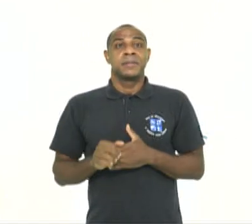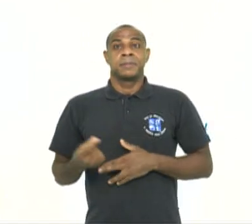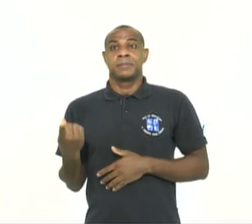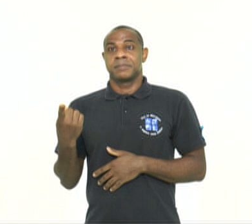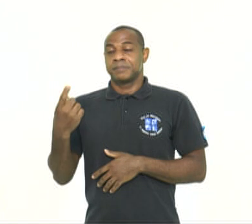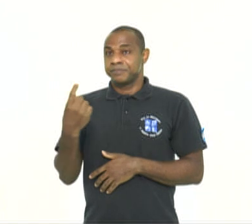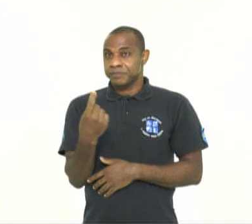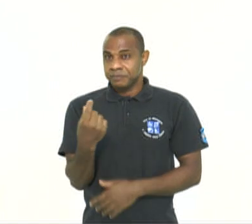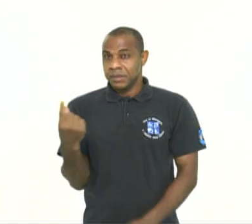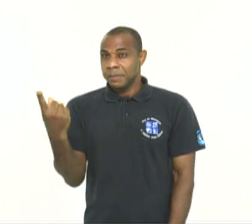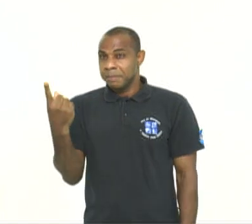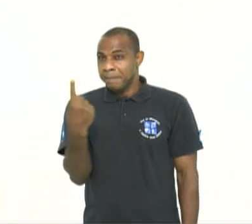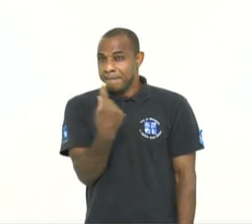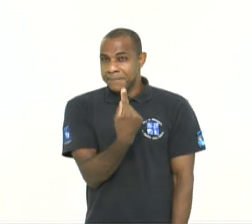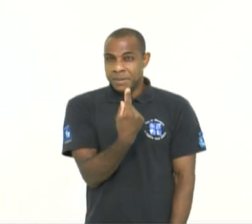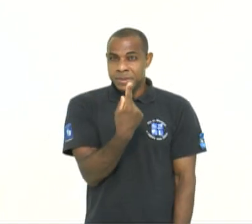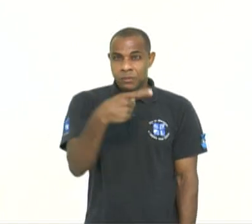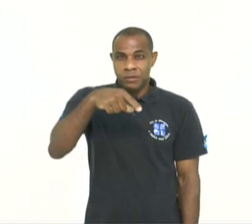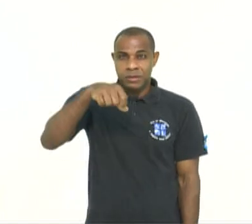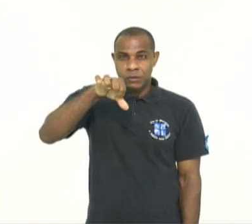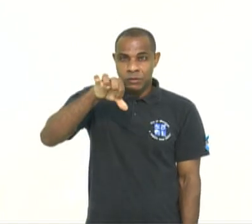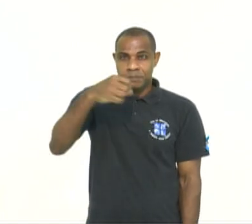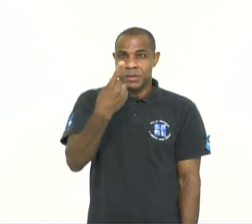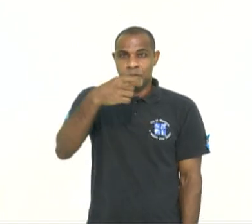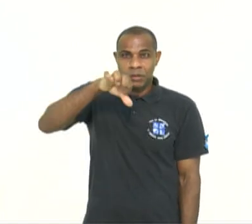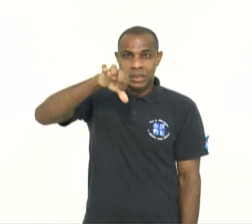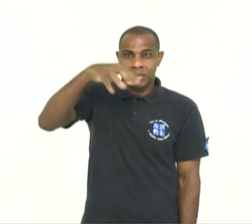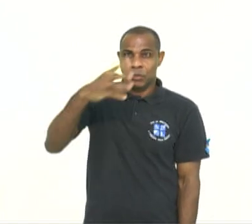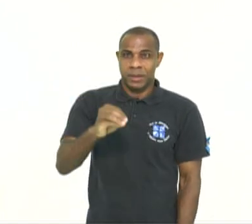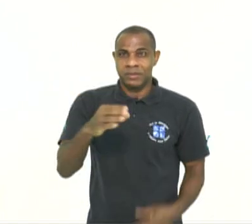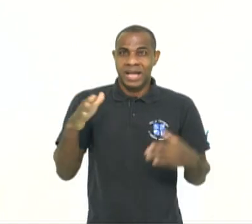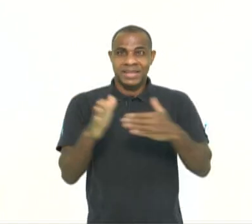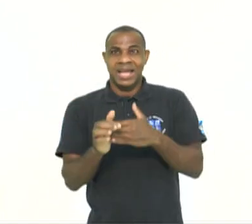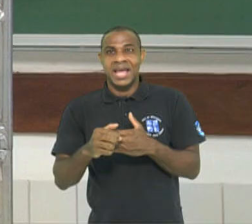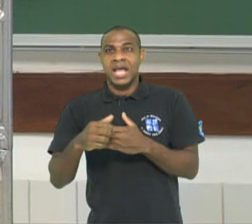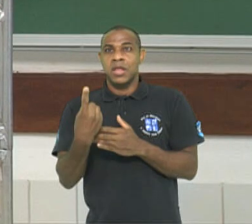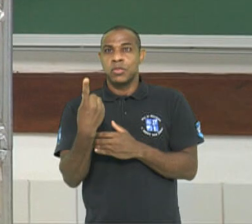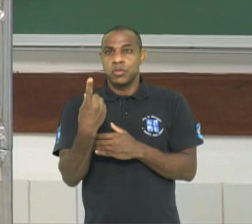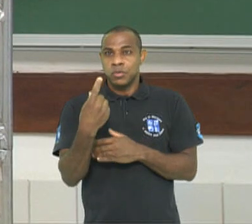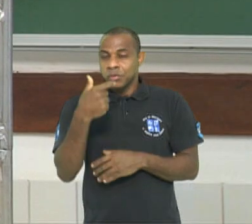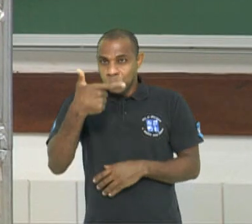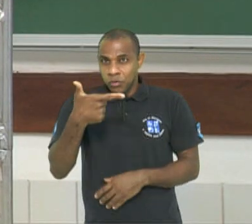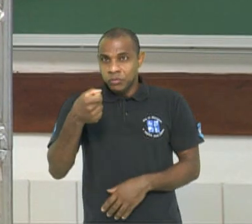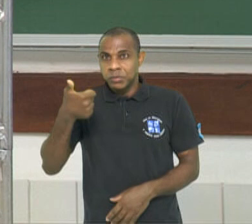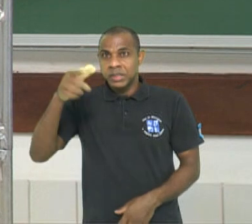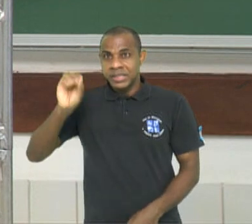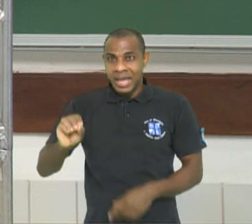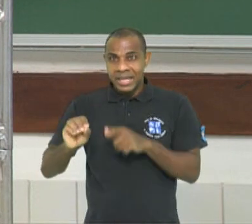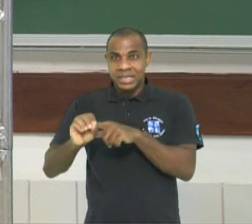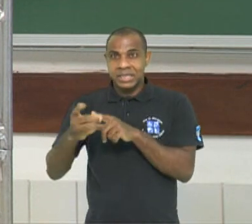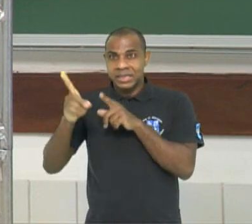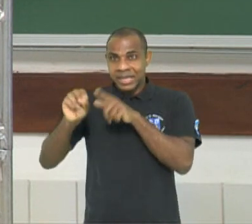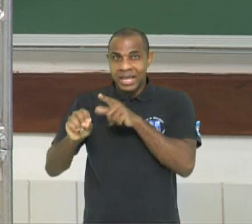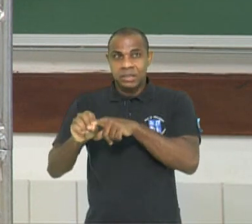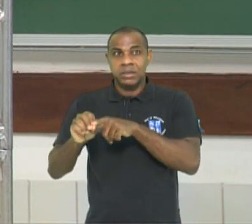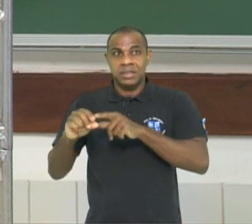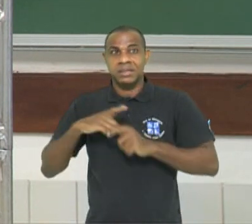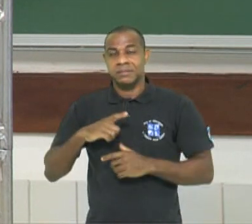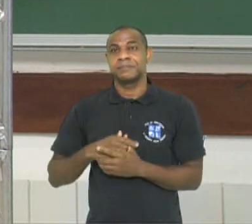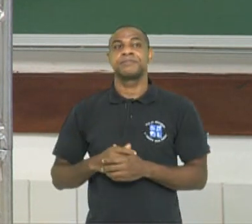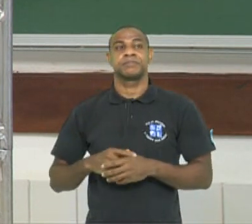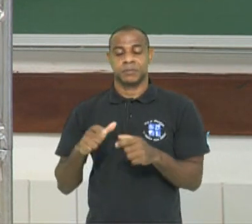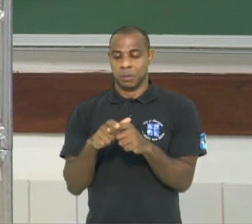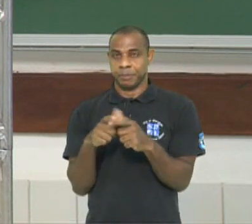percebemos a inversão dessa população. Percebam que em 2010 nós temos 14% da população vivendo no